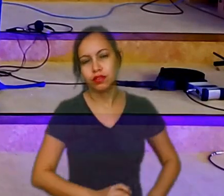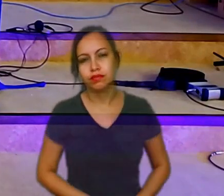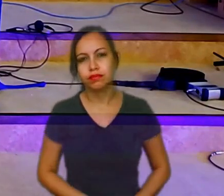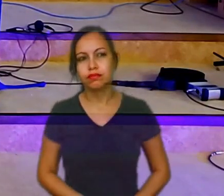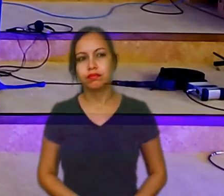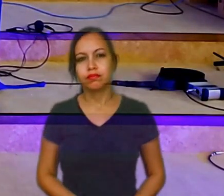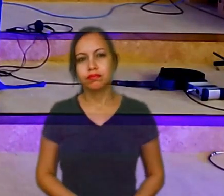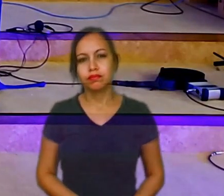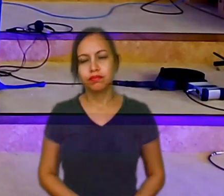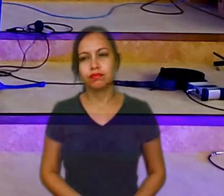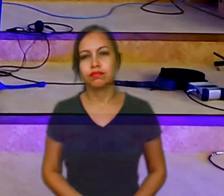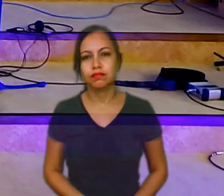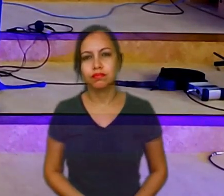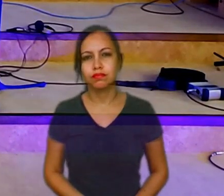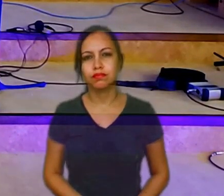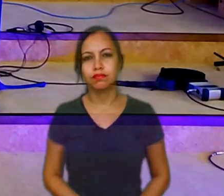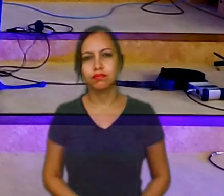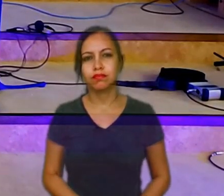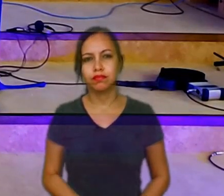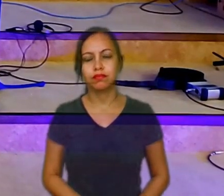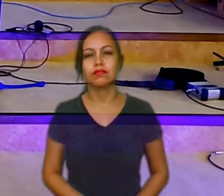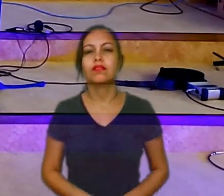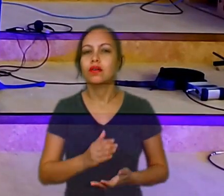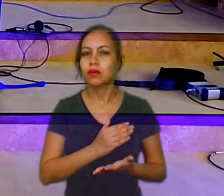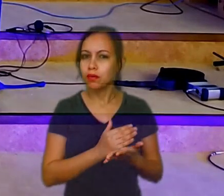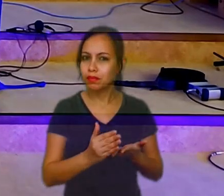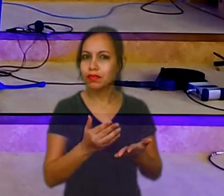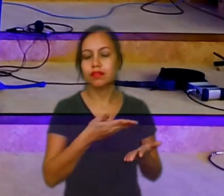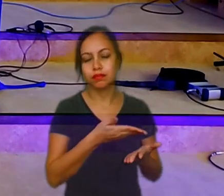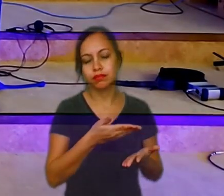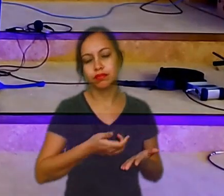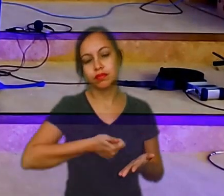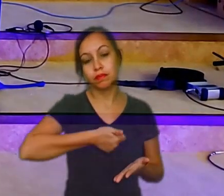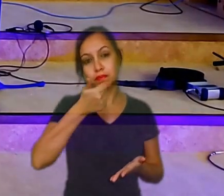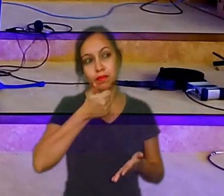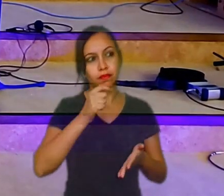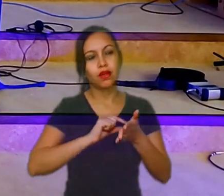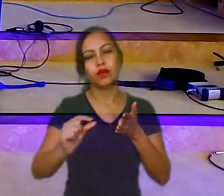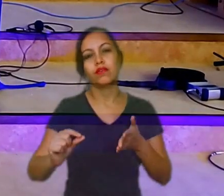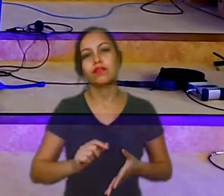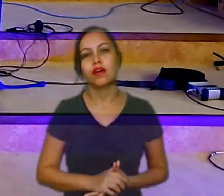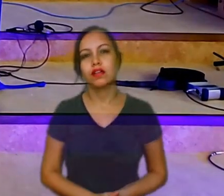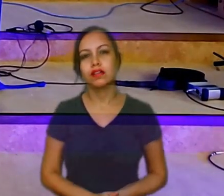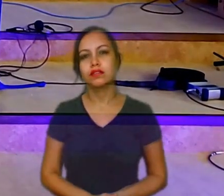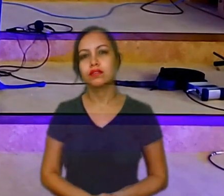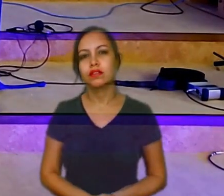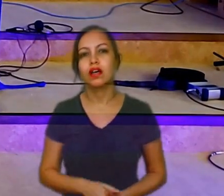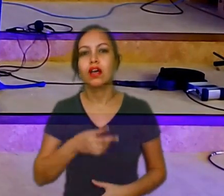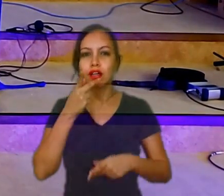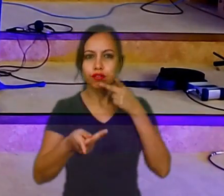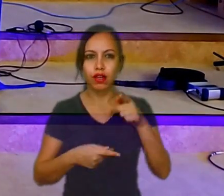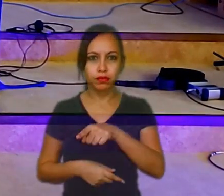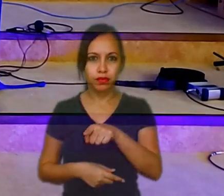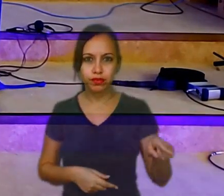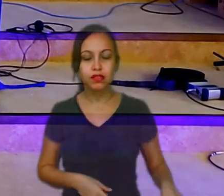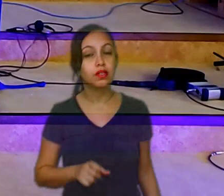Eu quero começar por esse texto, querido, por esse primeiro versículo, e quero falar para